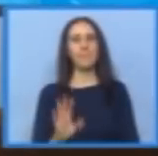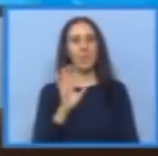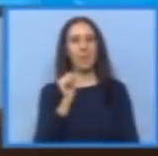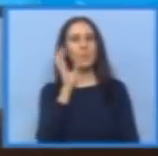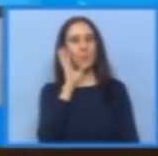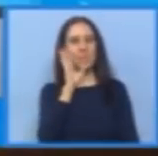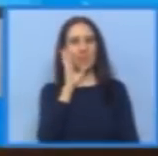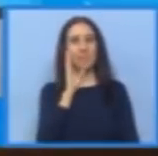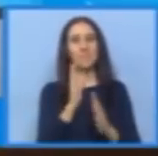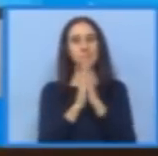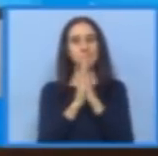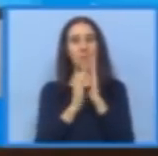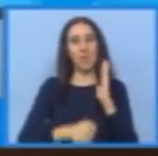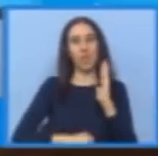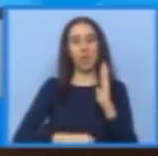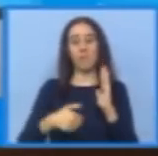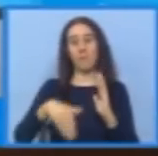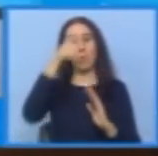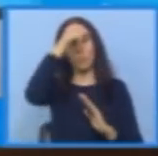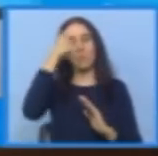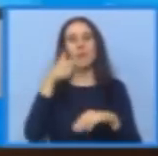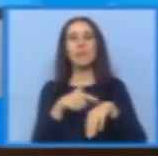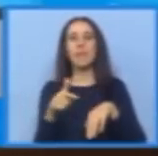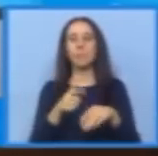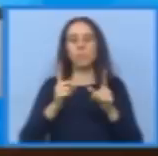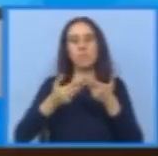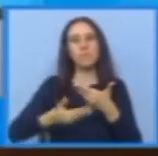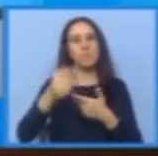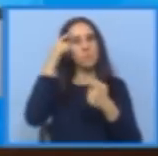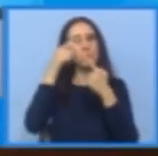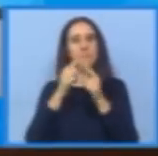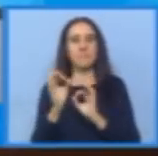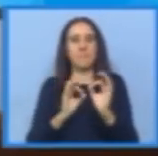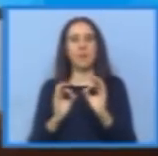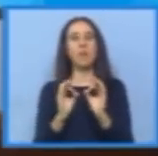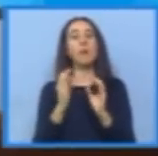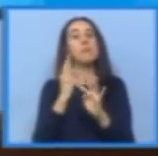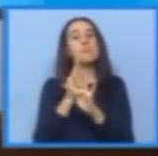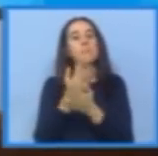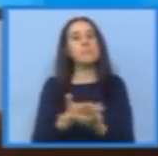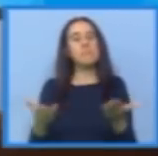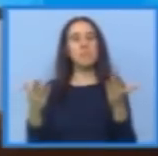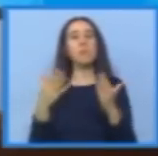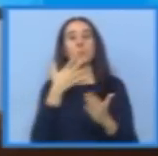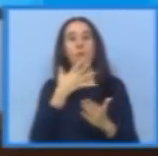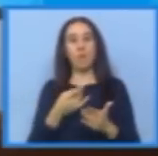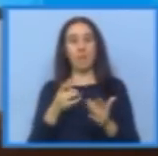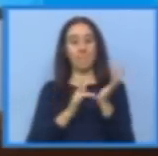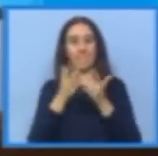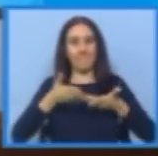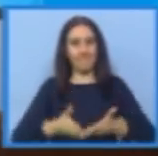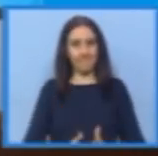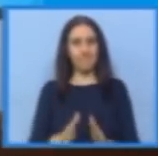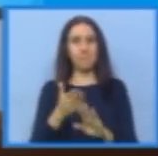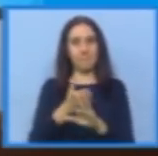Olá, muito boa tarde. A Igreja Católica inicia neste domingo um tempo que tem por objetivo preparar a celebração do Natal, o Advento. Neste programa